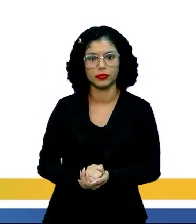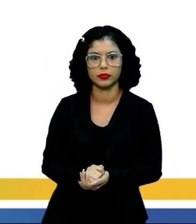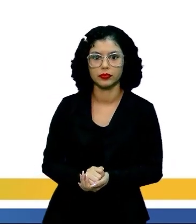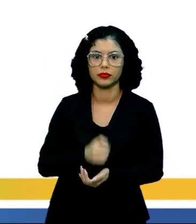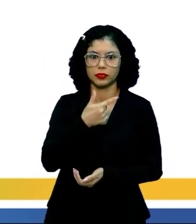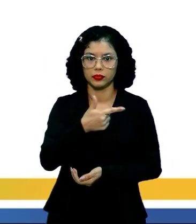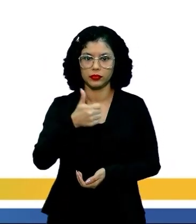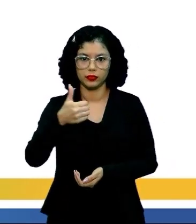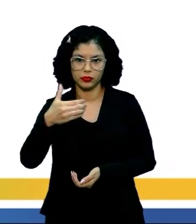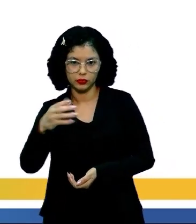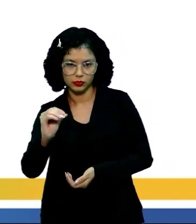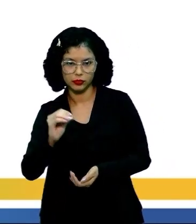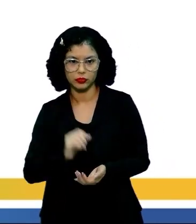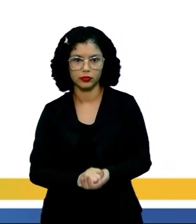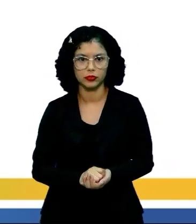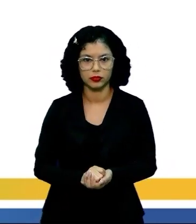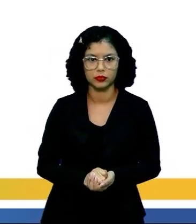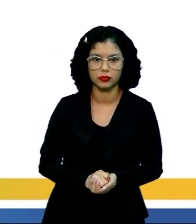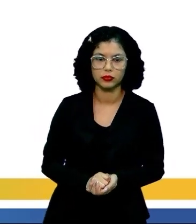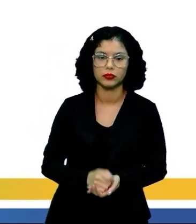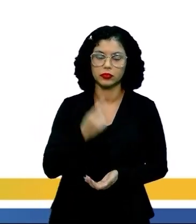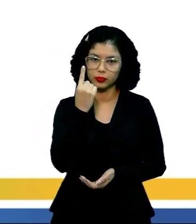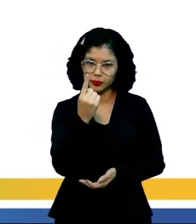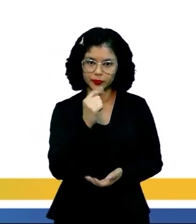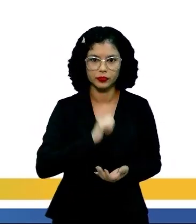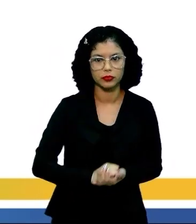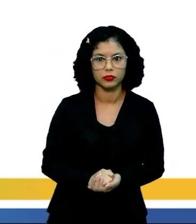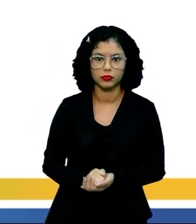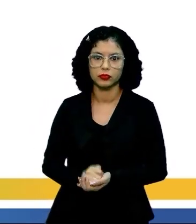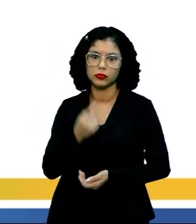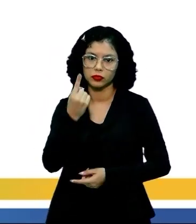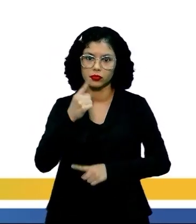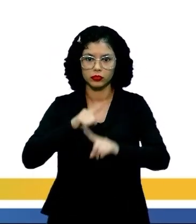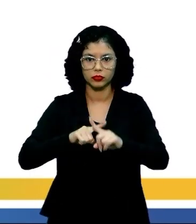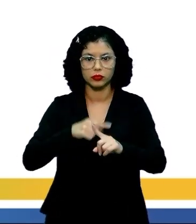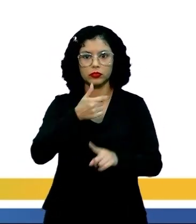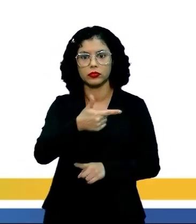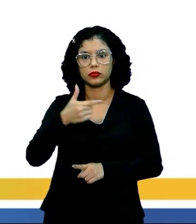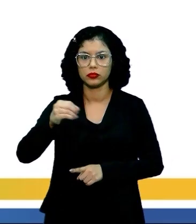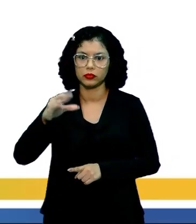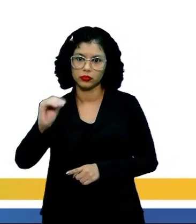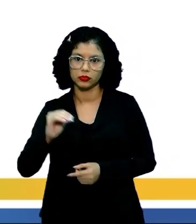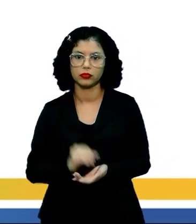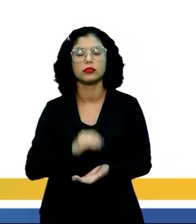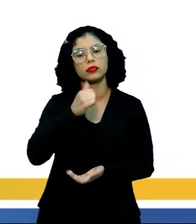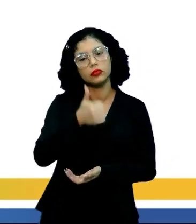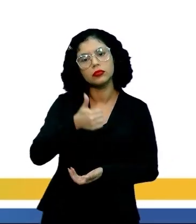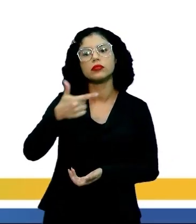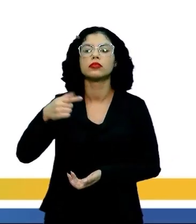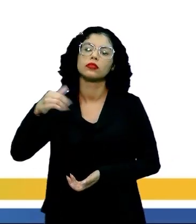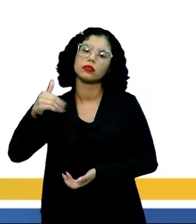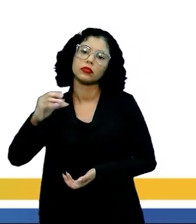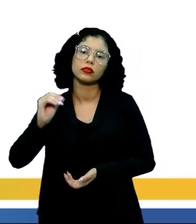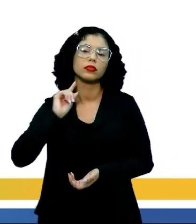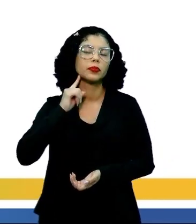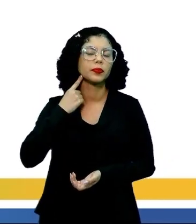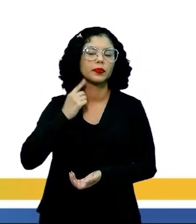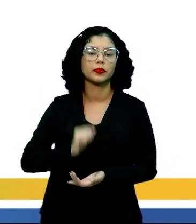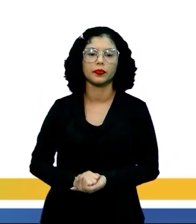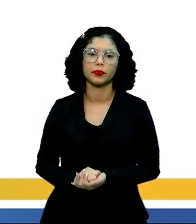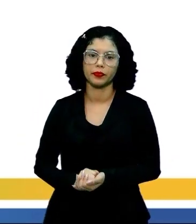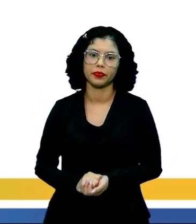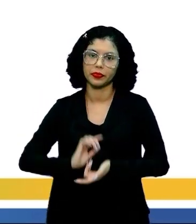sobra 210. Se eu cortar um zero, aqui sobra 1. 1 vezes 210 dá 210 toneladas de